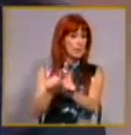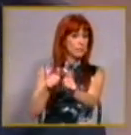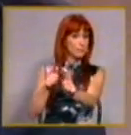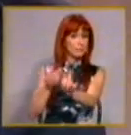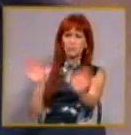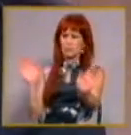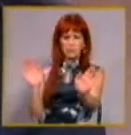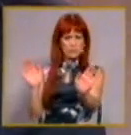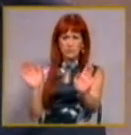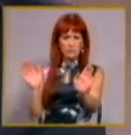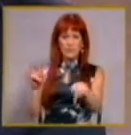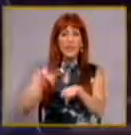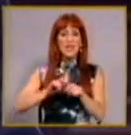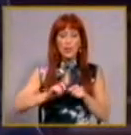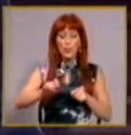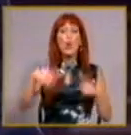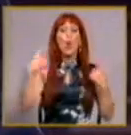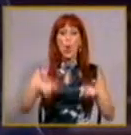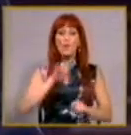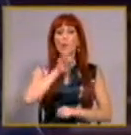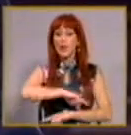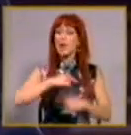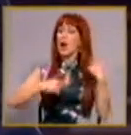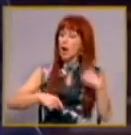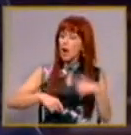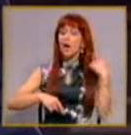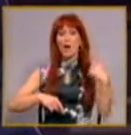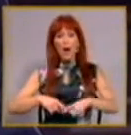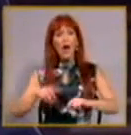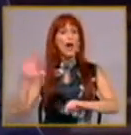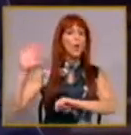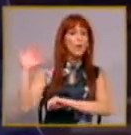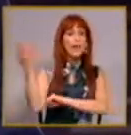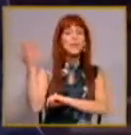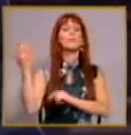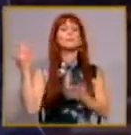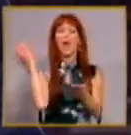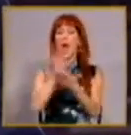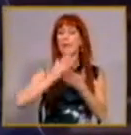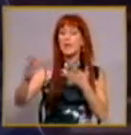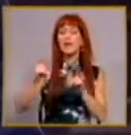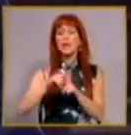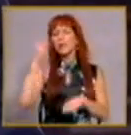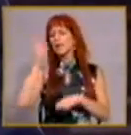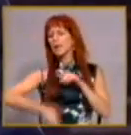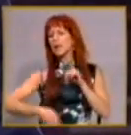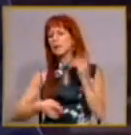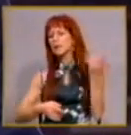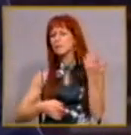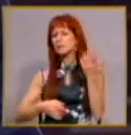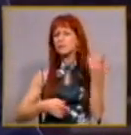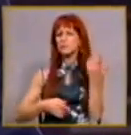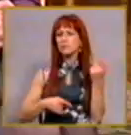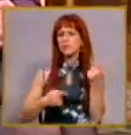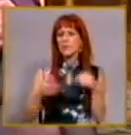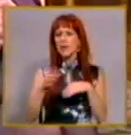Socialista. Durante este tempo houve oportunidade para que isso pudesse acontecer. A partir de um determinado momento, em que